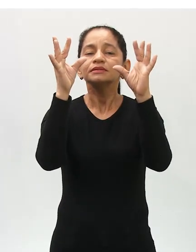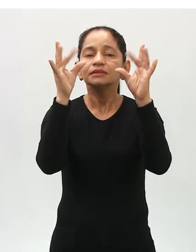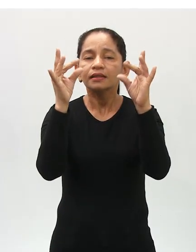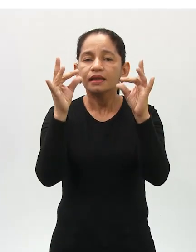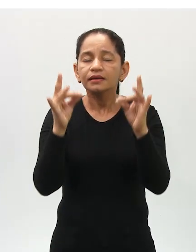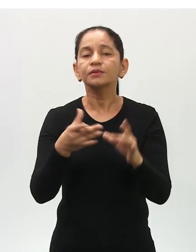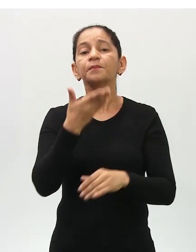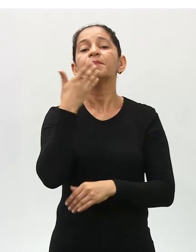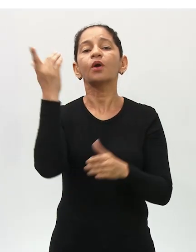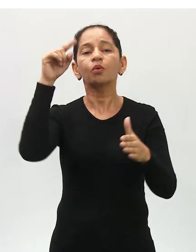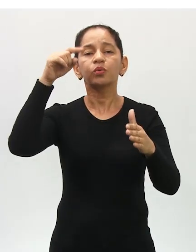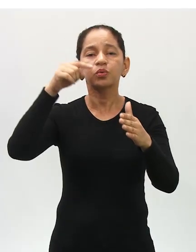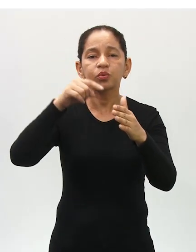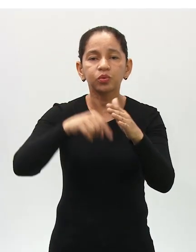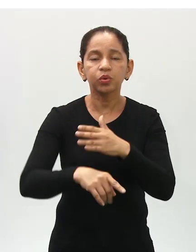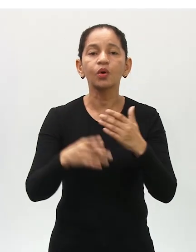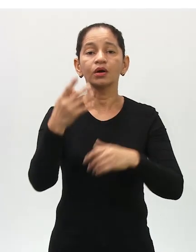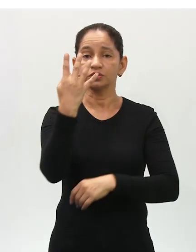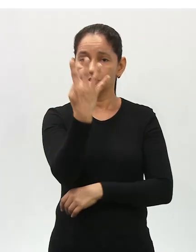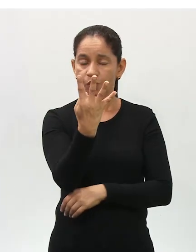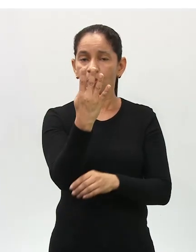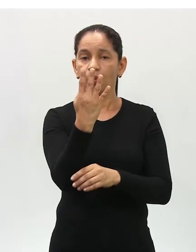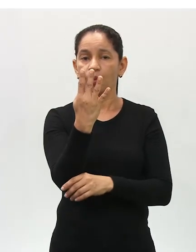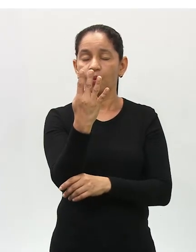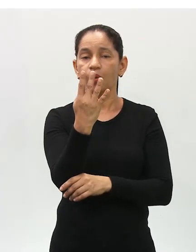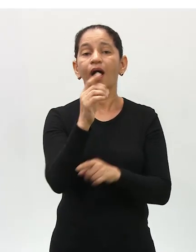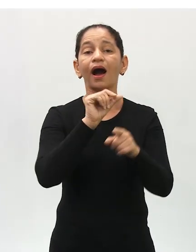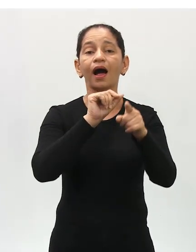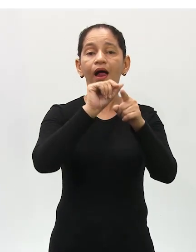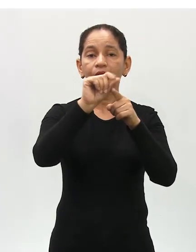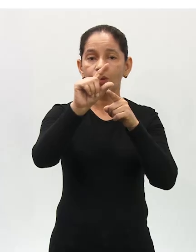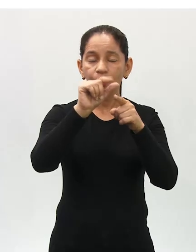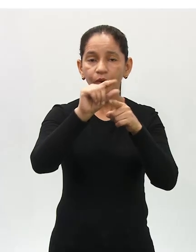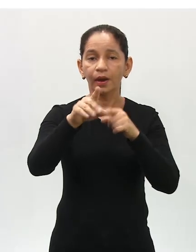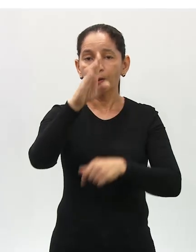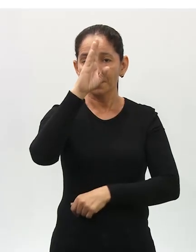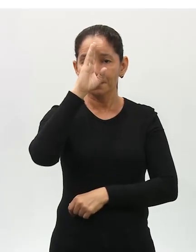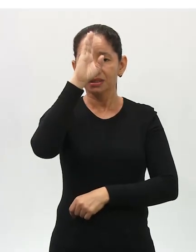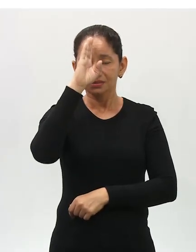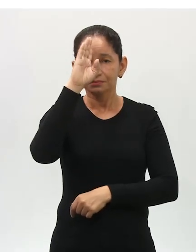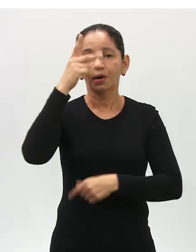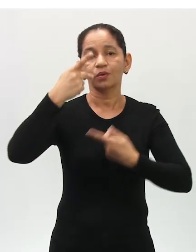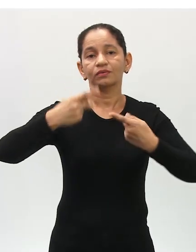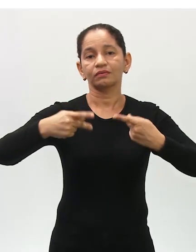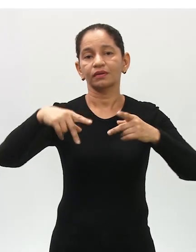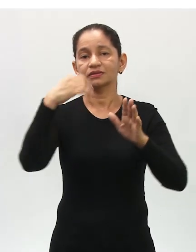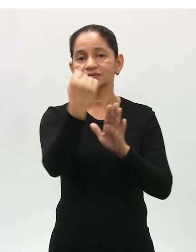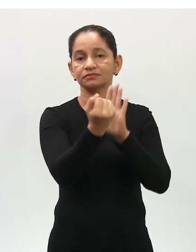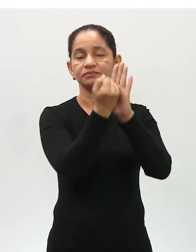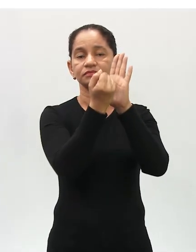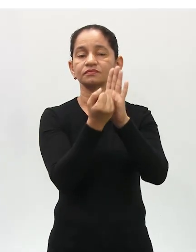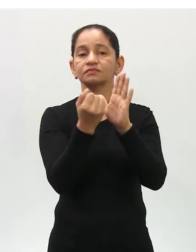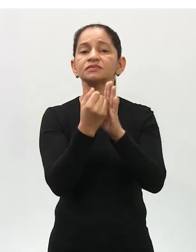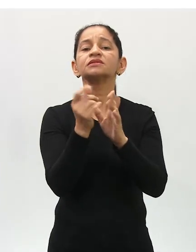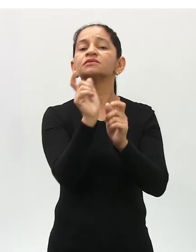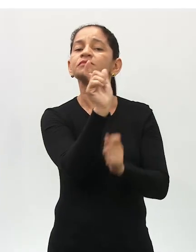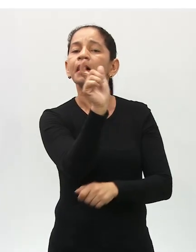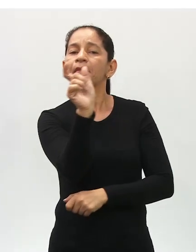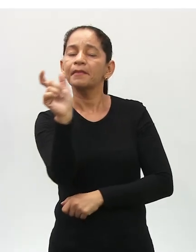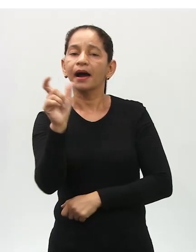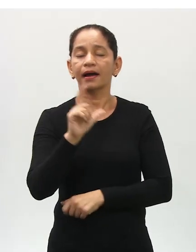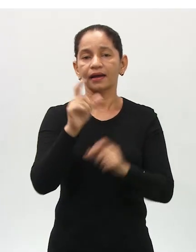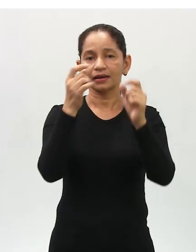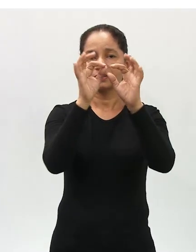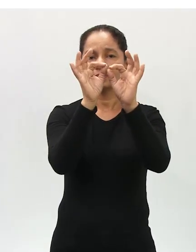Aí detalhando mais ainda a espécie, né, que é aqueles outros 4 números, aluguéis, arrendamento principal. Aí complementa esses